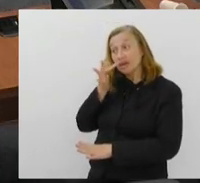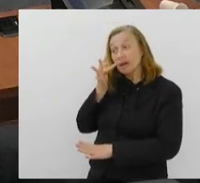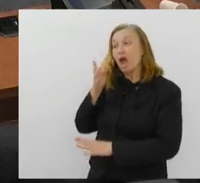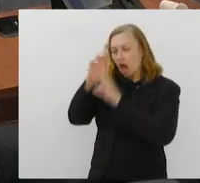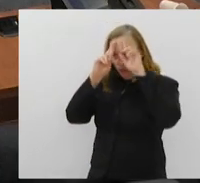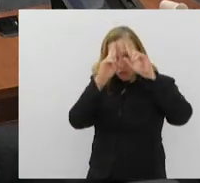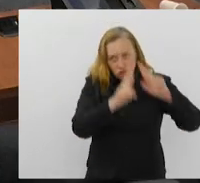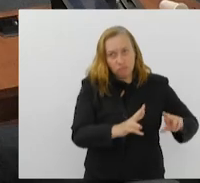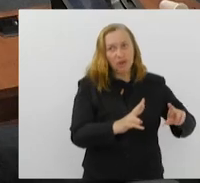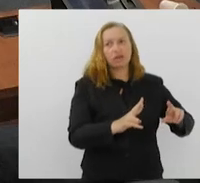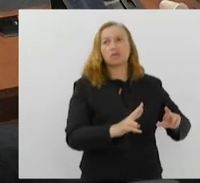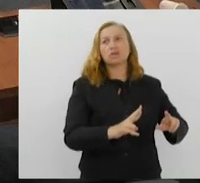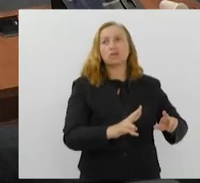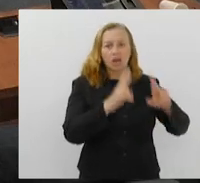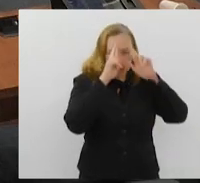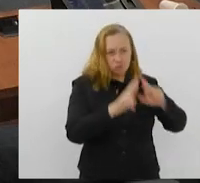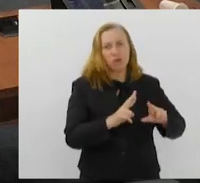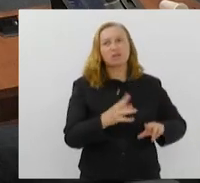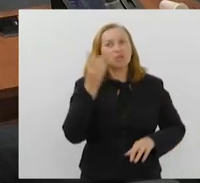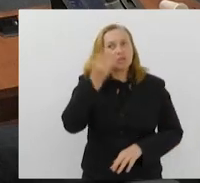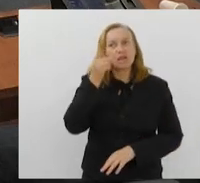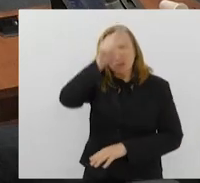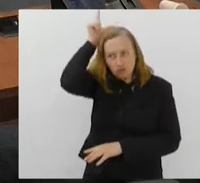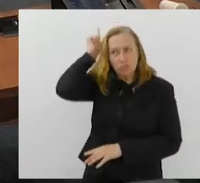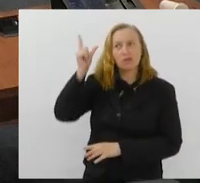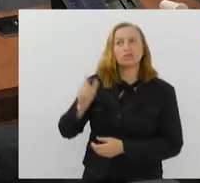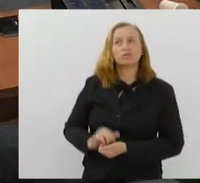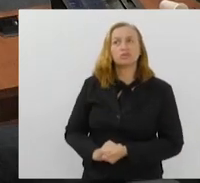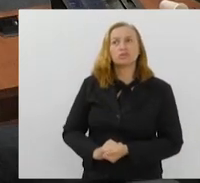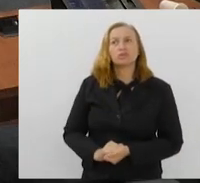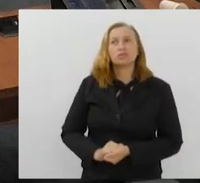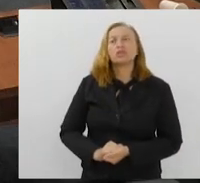respeite o nosso nobre deputado Luiz Paulo. Eu gostaria que Vossa Excelência